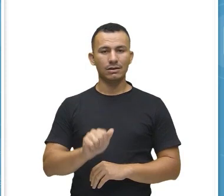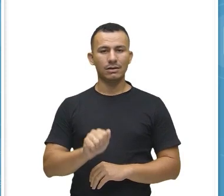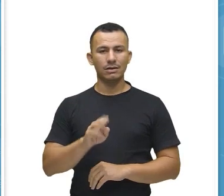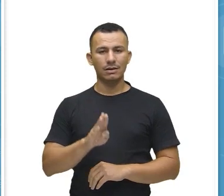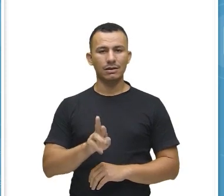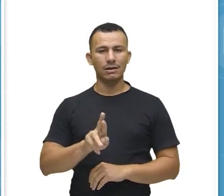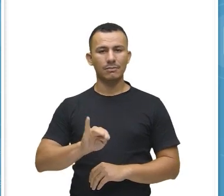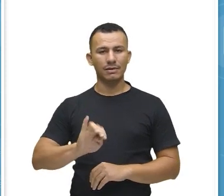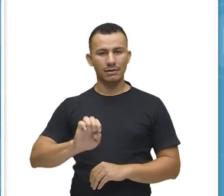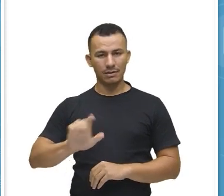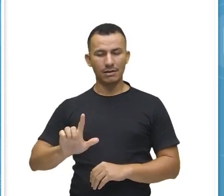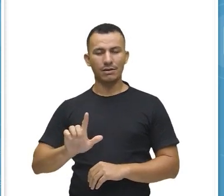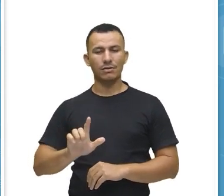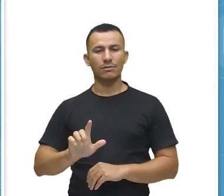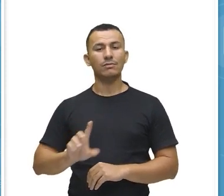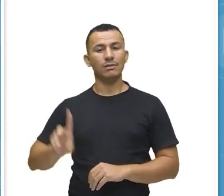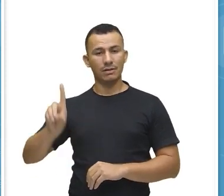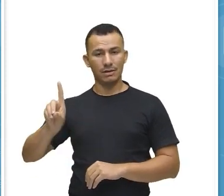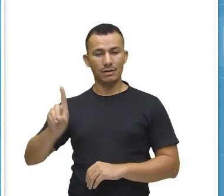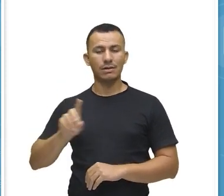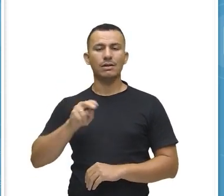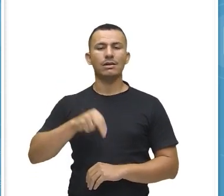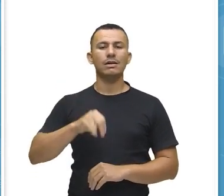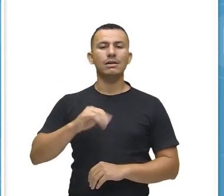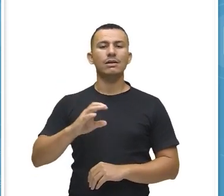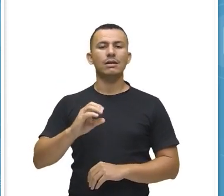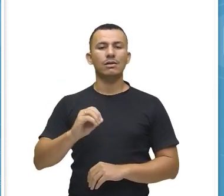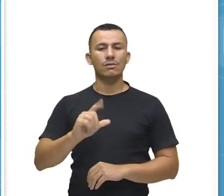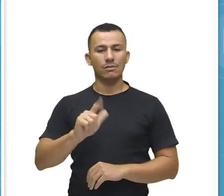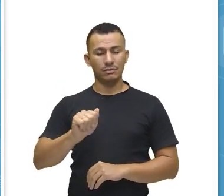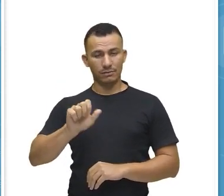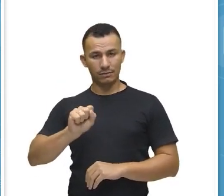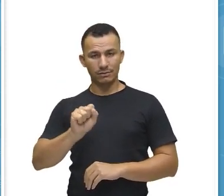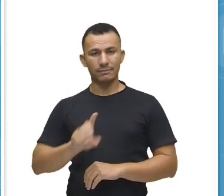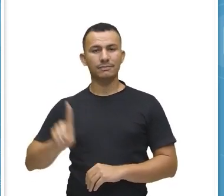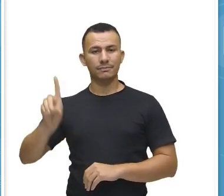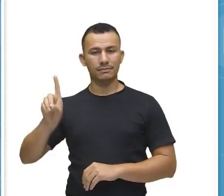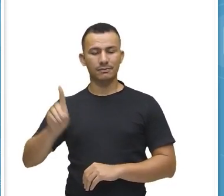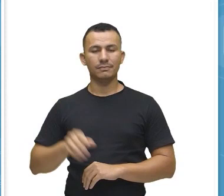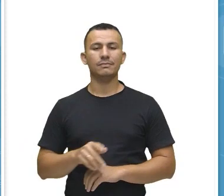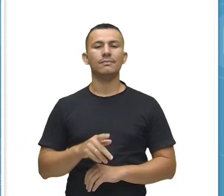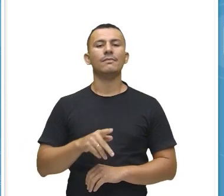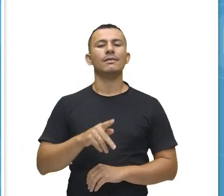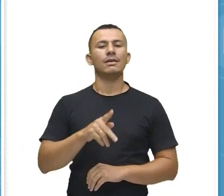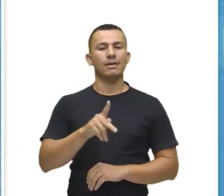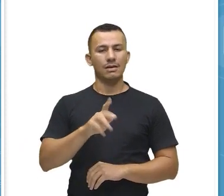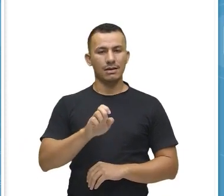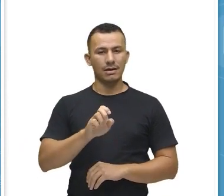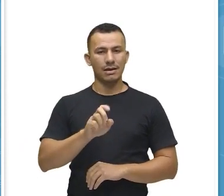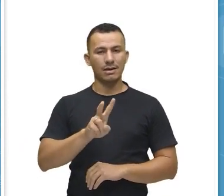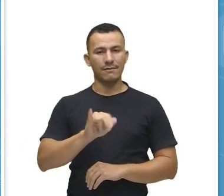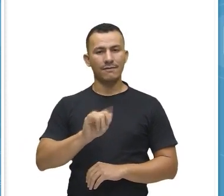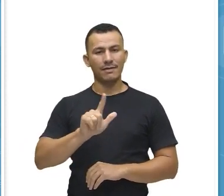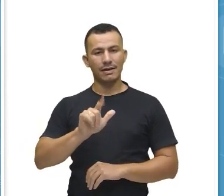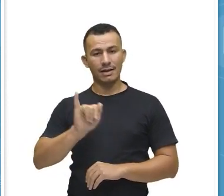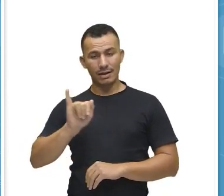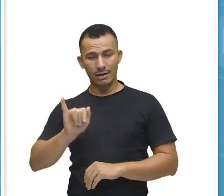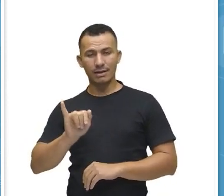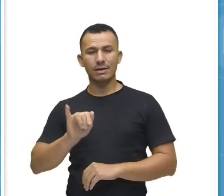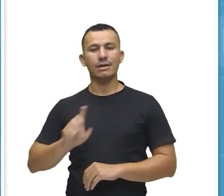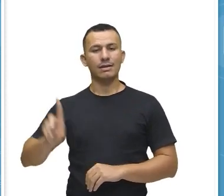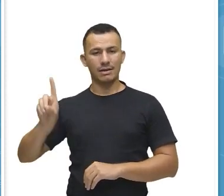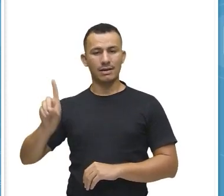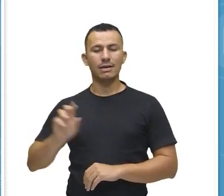D, Nicolas, letra D, muita gente, letra D. Olha, a Kevin, letra D também, Antônio vai com letra